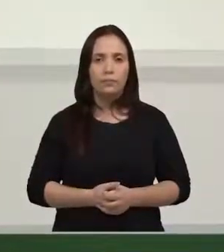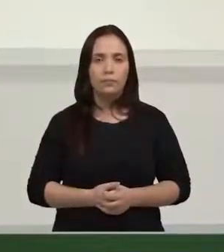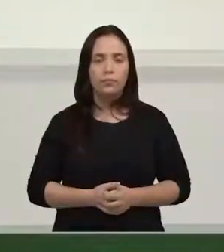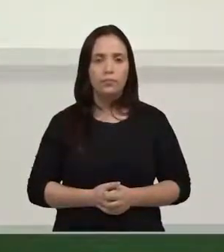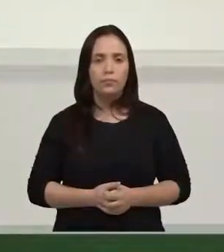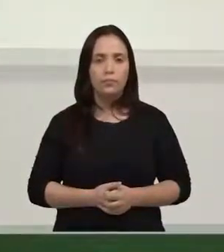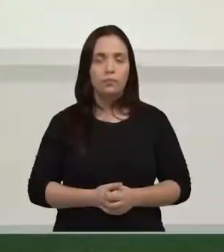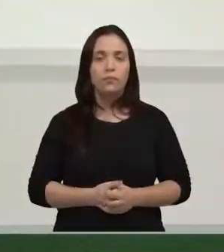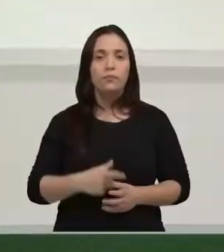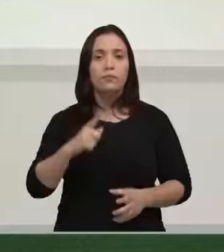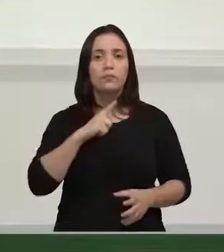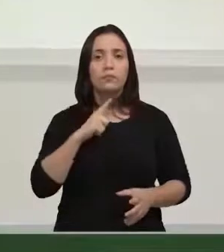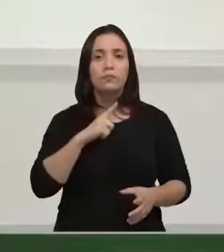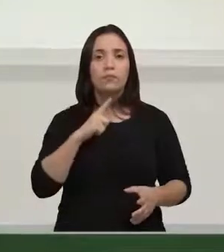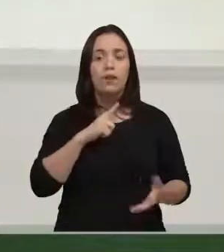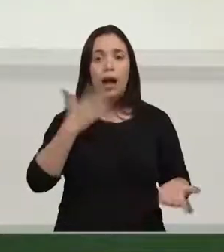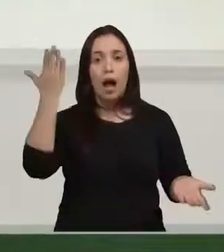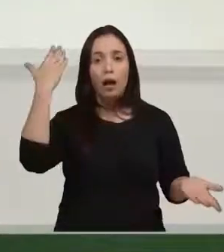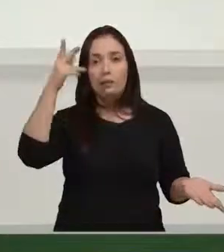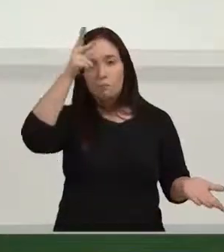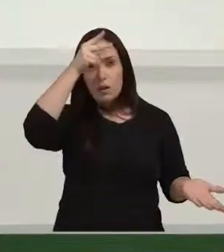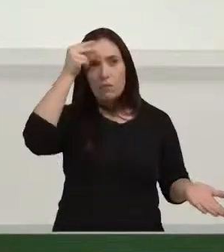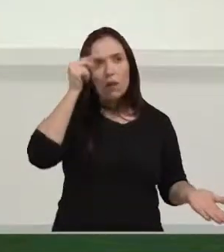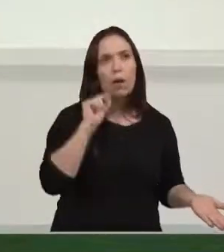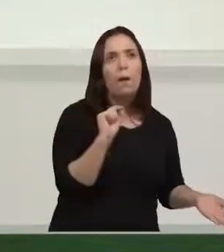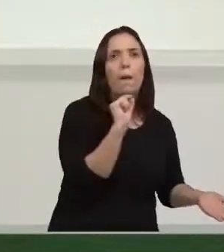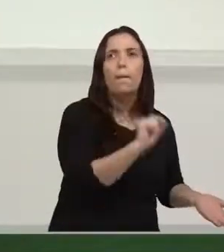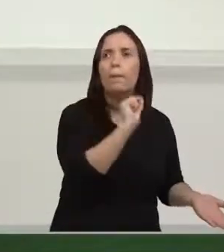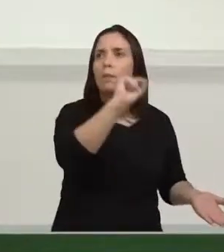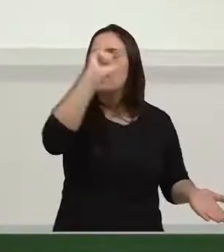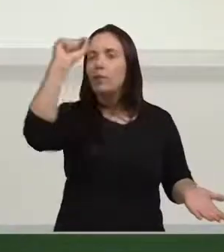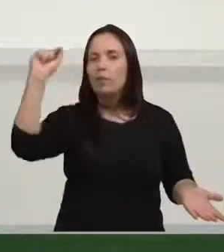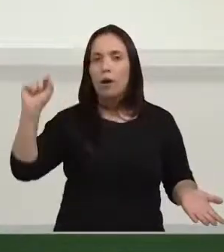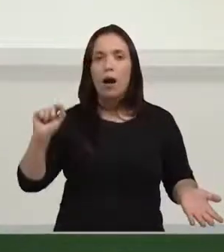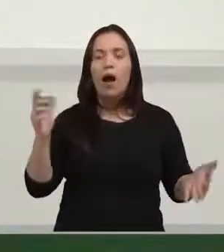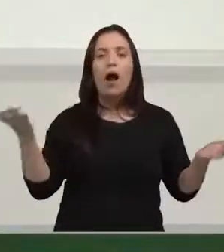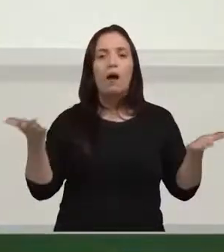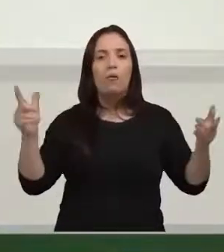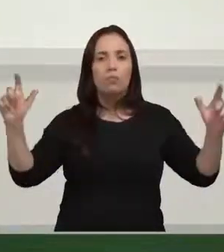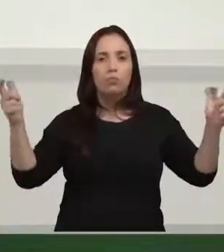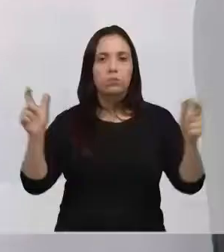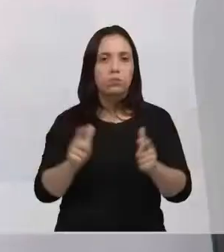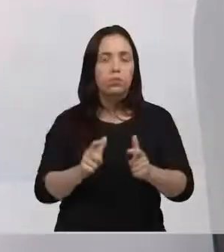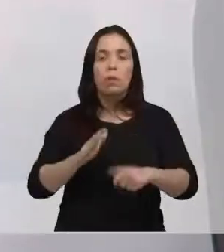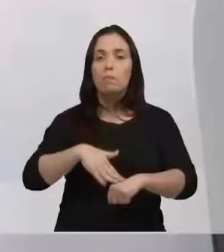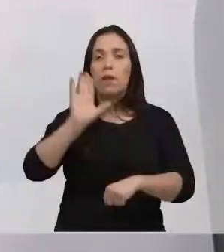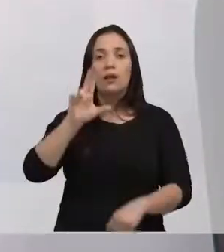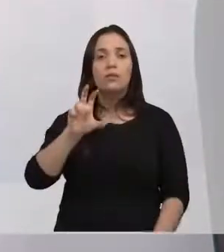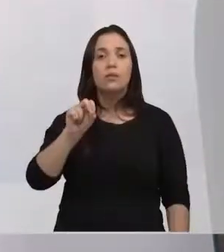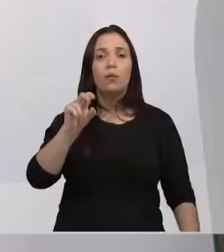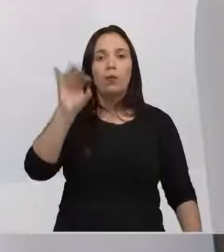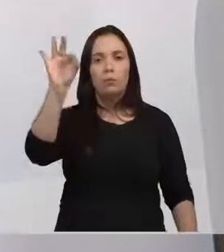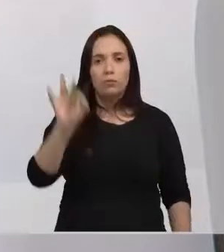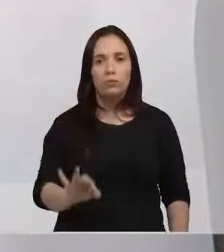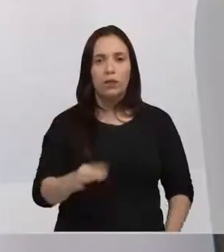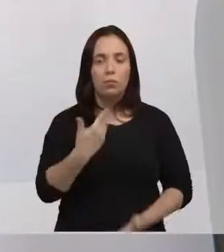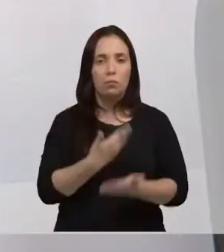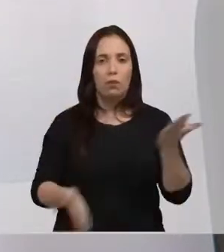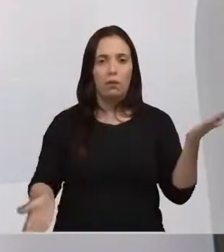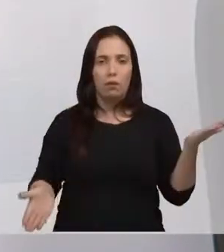a quantidade de prefeituras. Não sei se você tem esses dados aí, tem? Não, eles perderam mais de 50% das suas prefeituras na